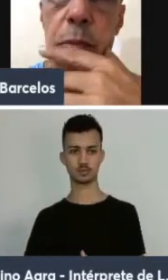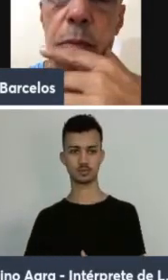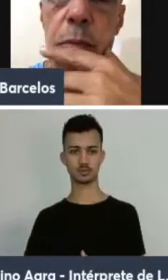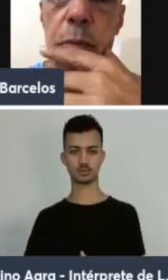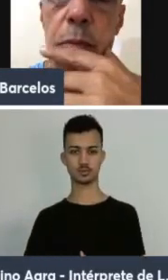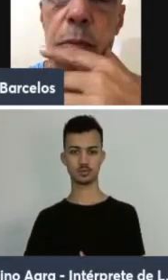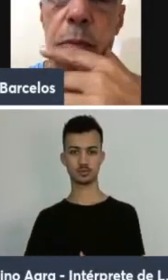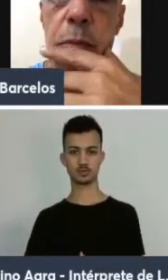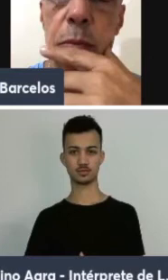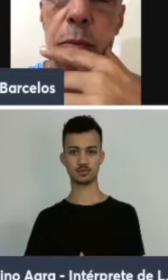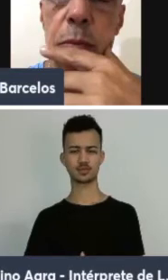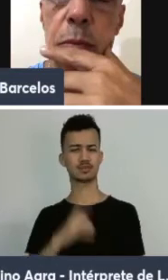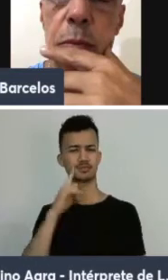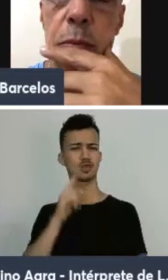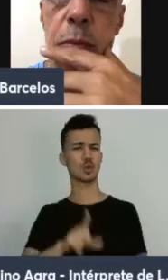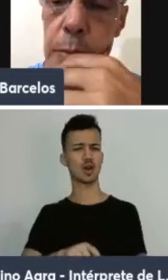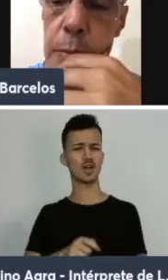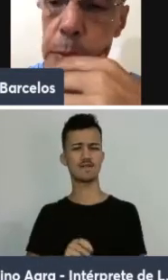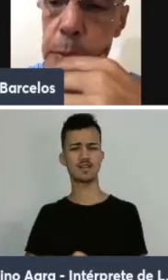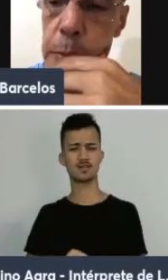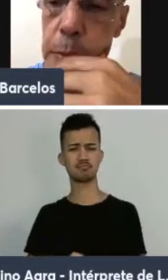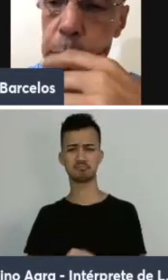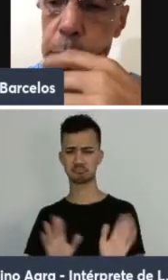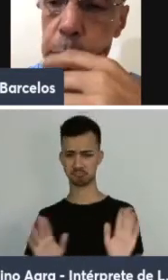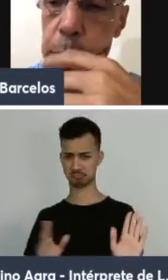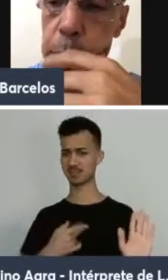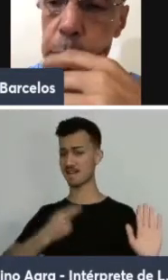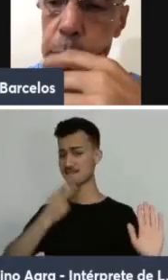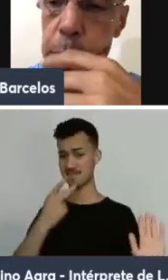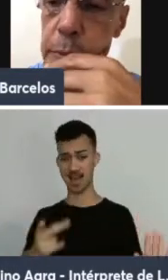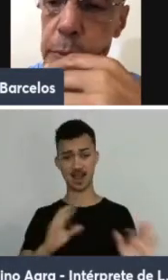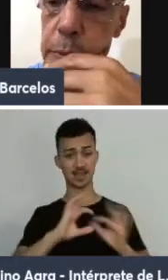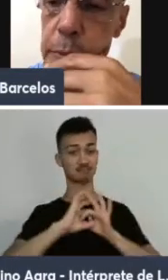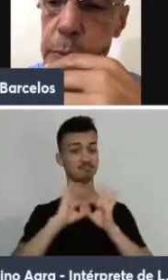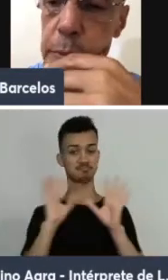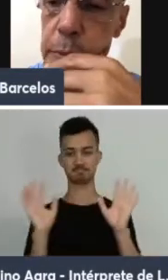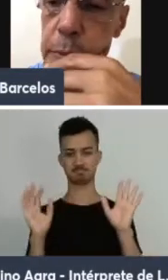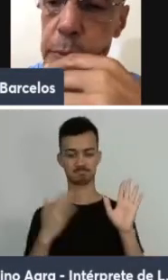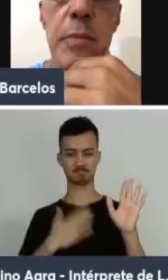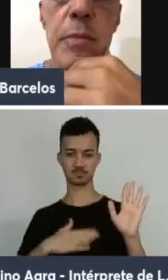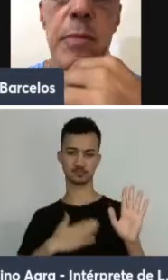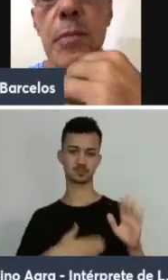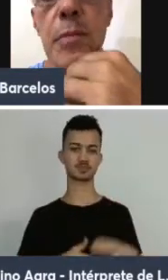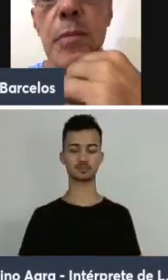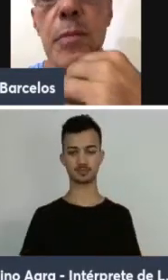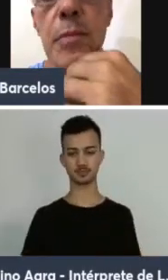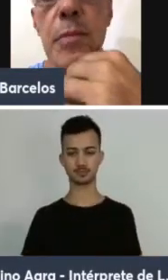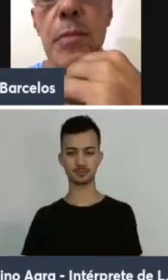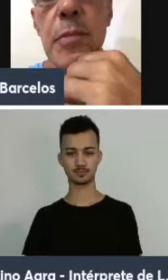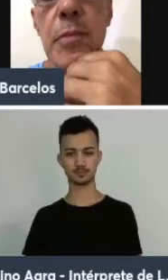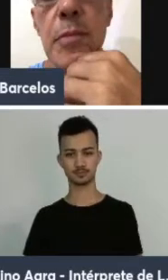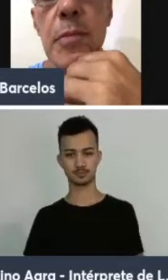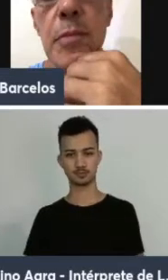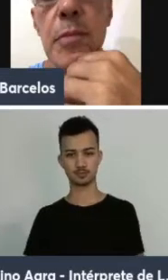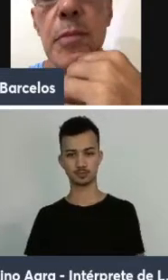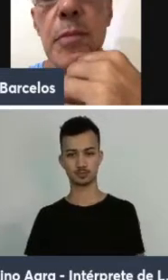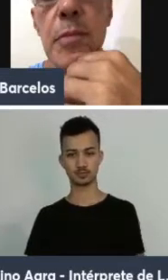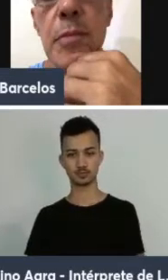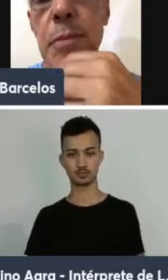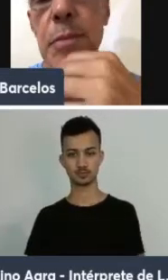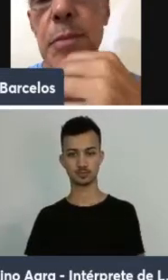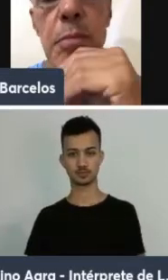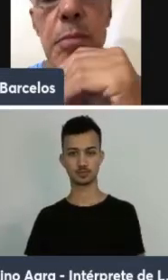tenho, mais ou menos? Não, fala livre, Cláudia, para essa fala inicial, fica à vontade. Tá bom. Aí, assim, vou